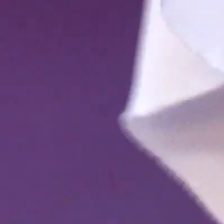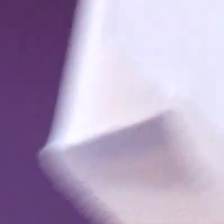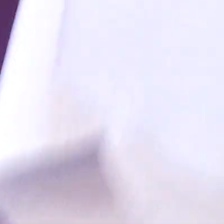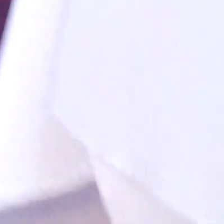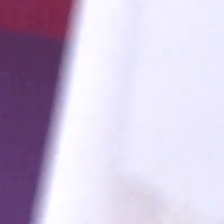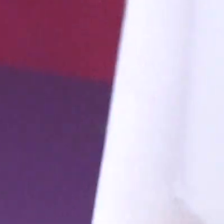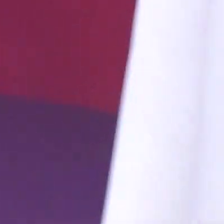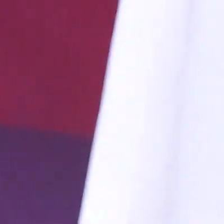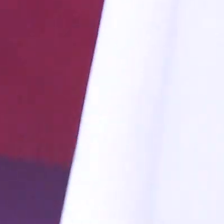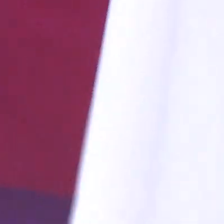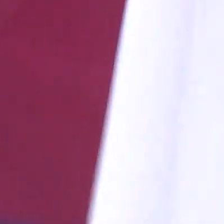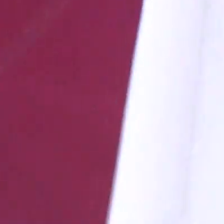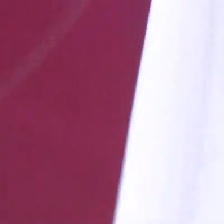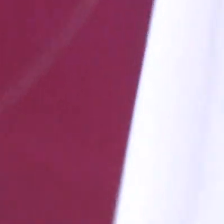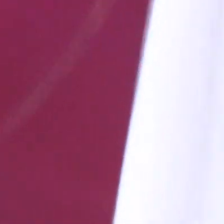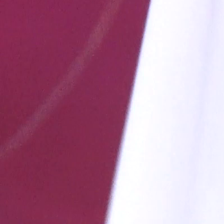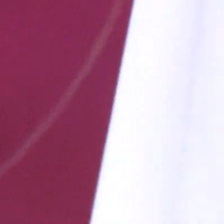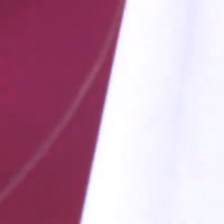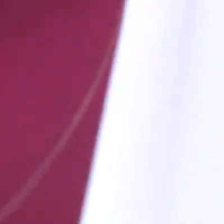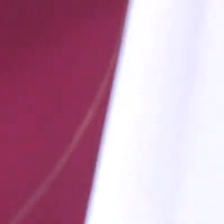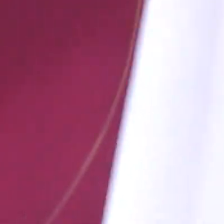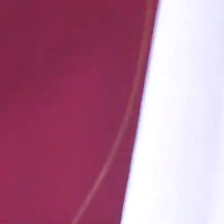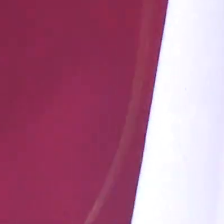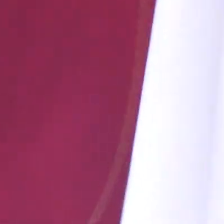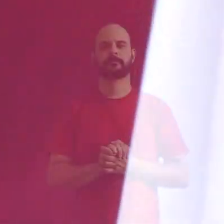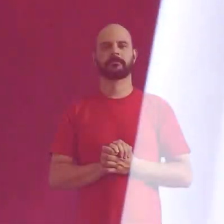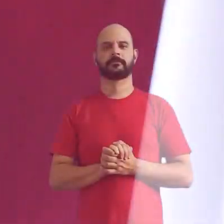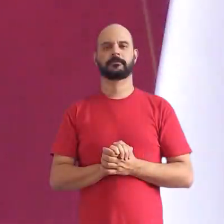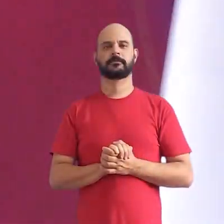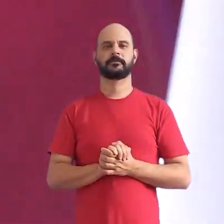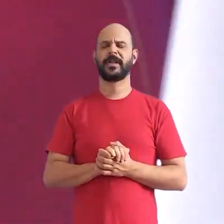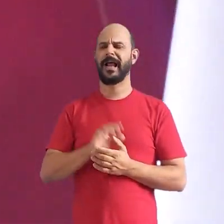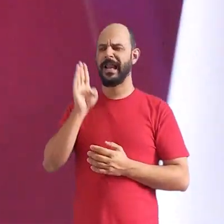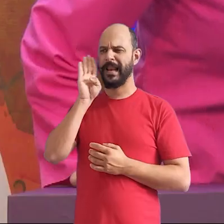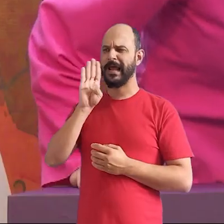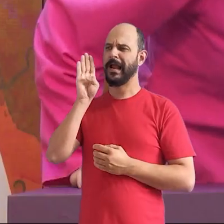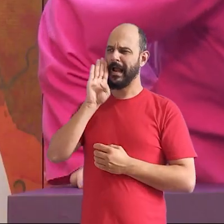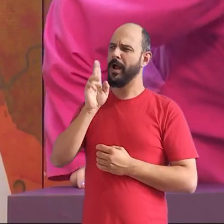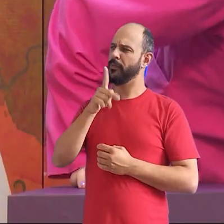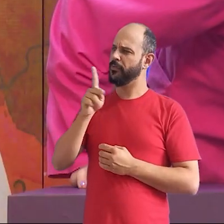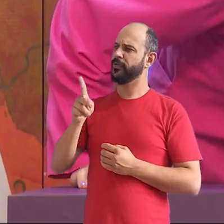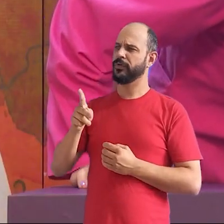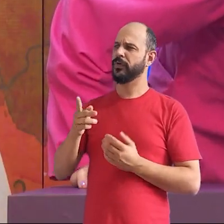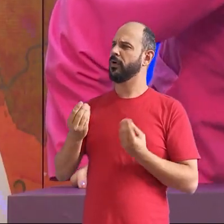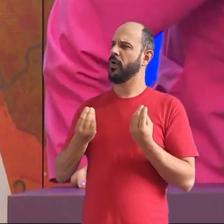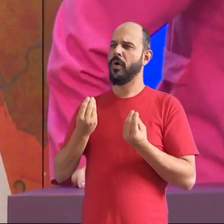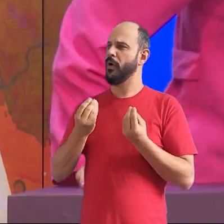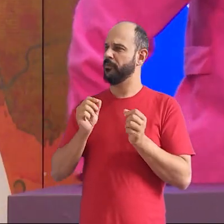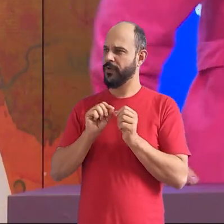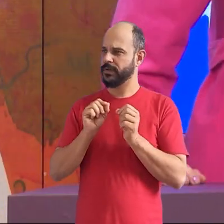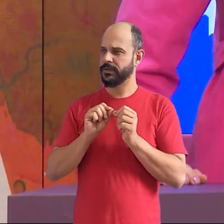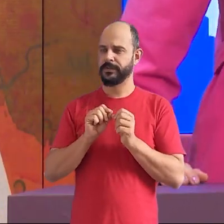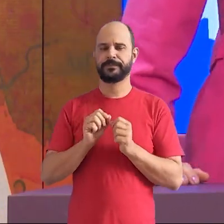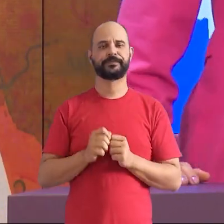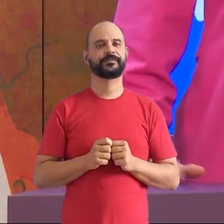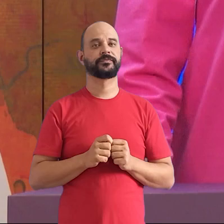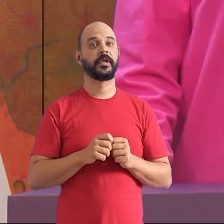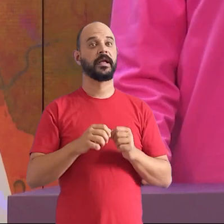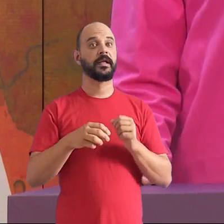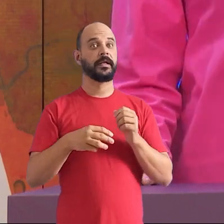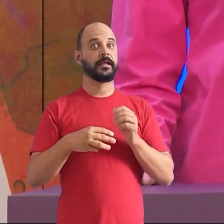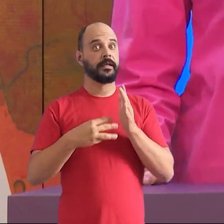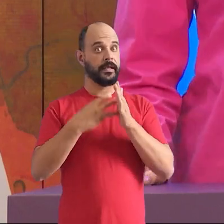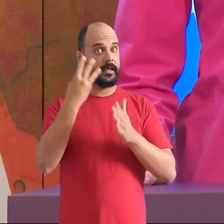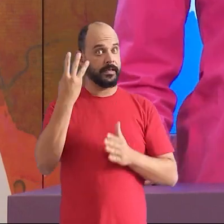Que legal! legal, professor. E agora? Em